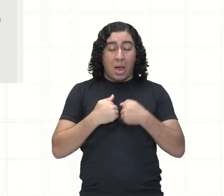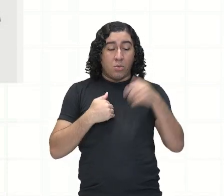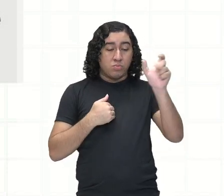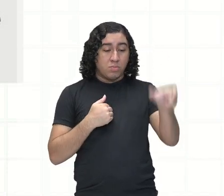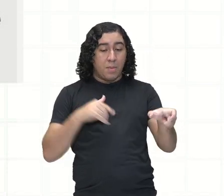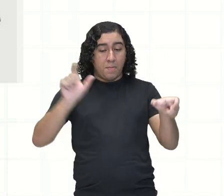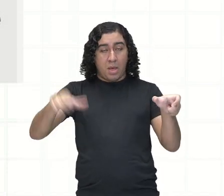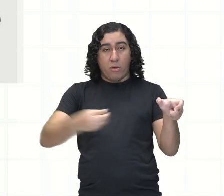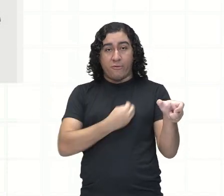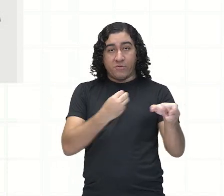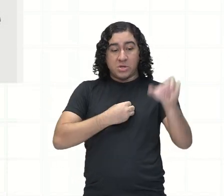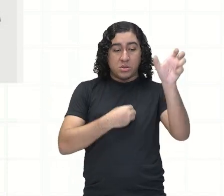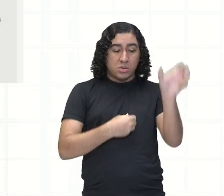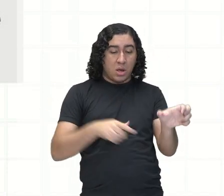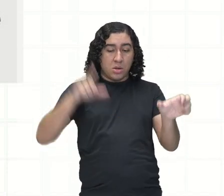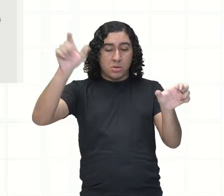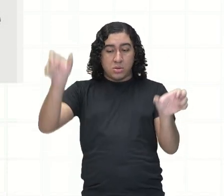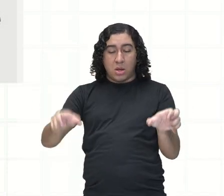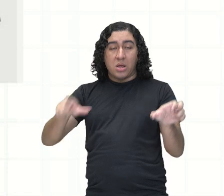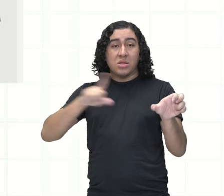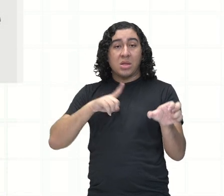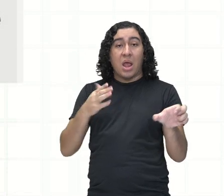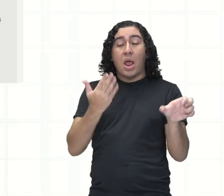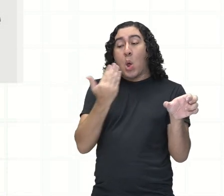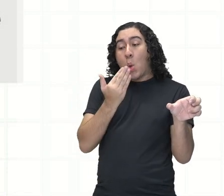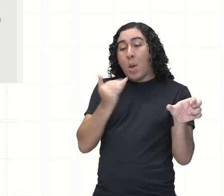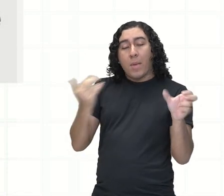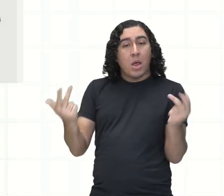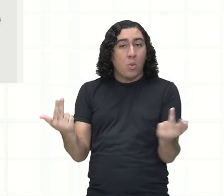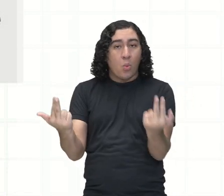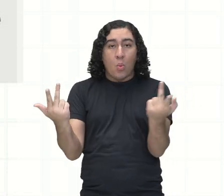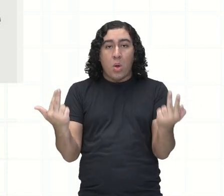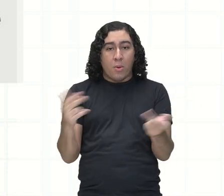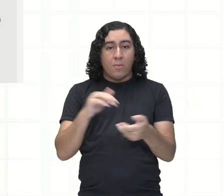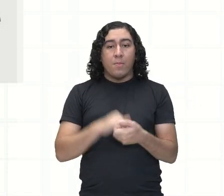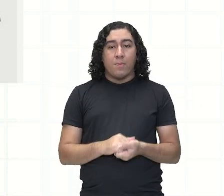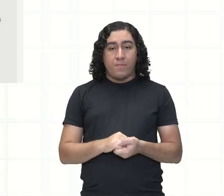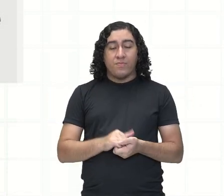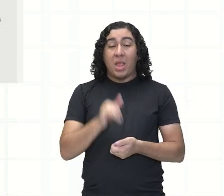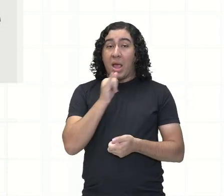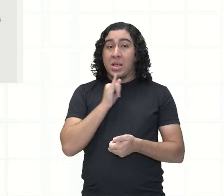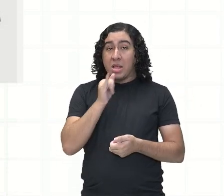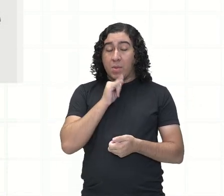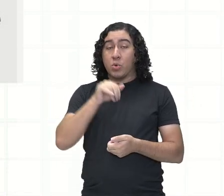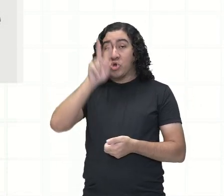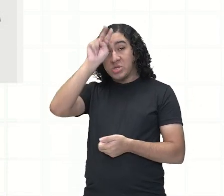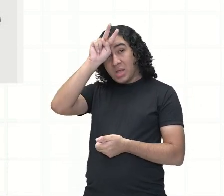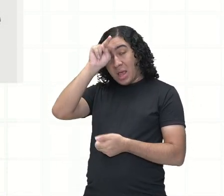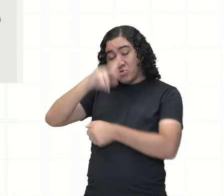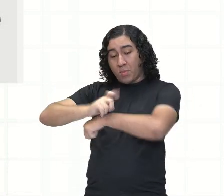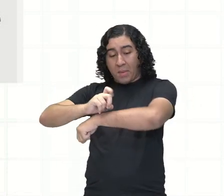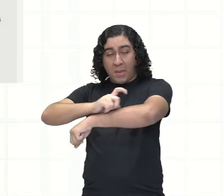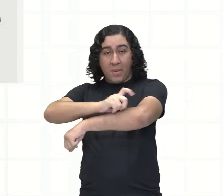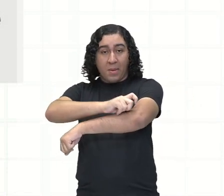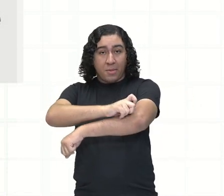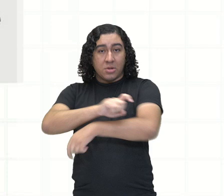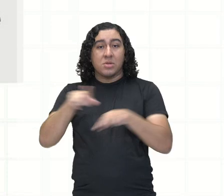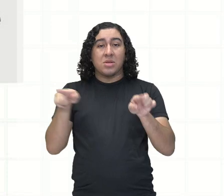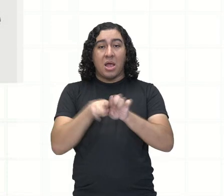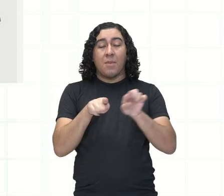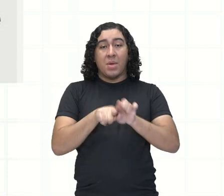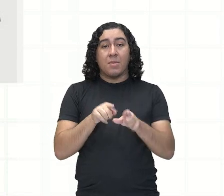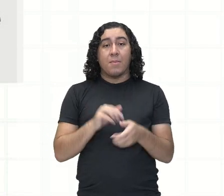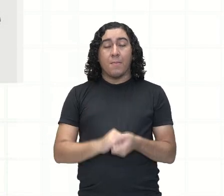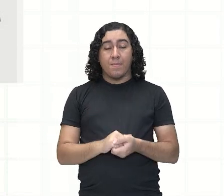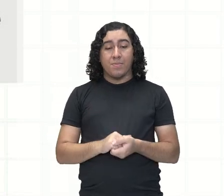mesma espécie. Então, nós temos aí exemplos de insetos. Insetos, tá? Que eles